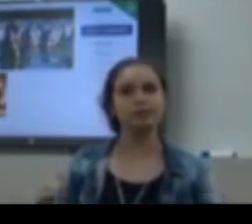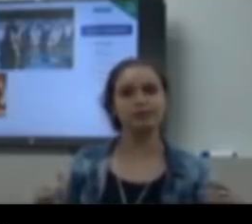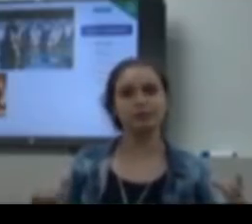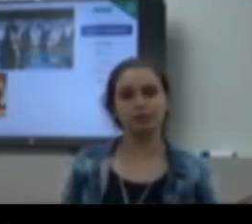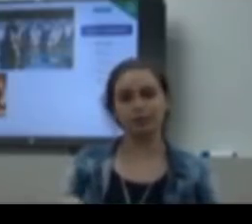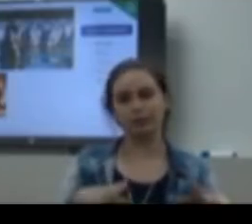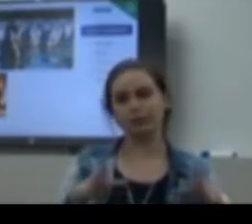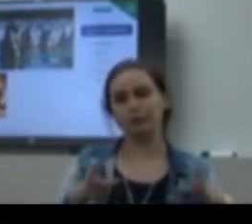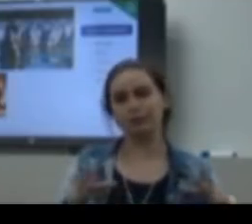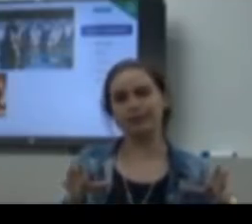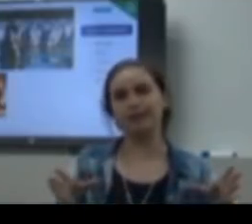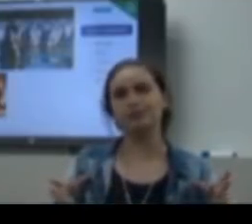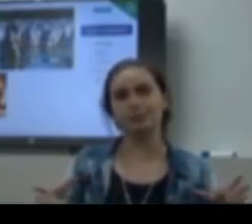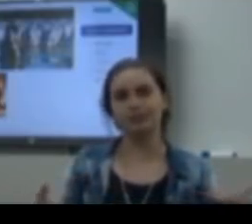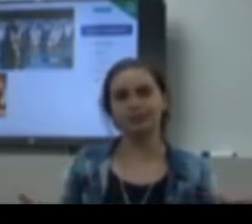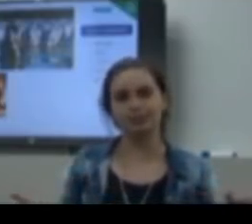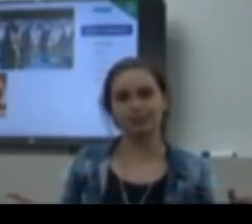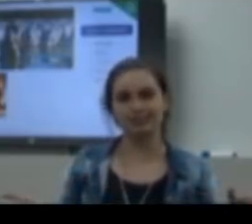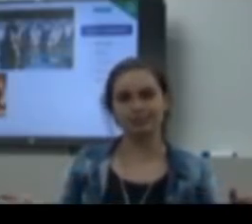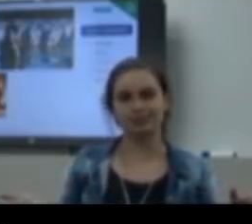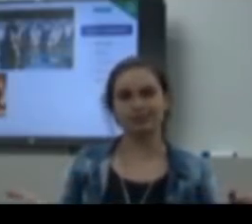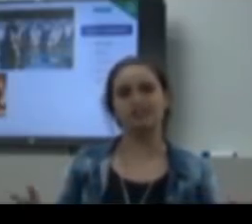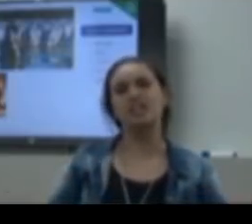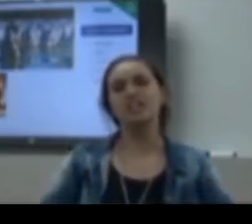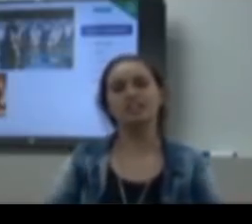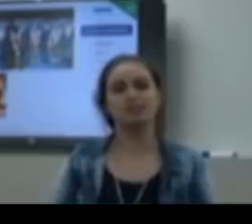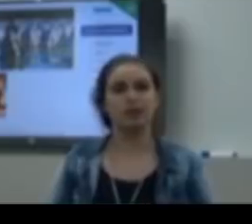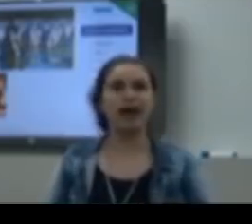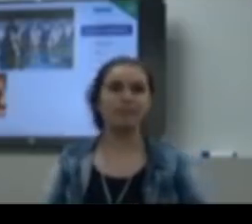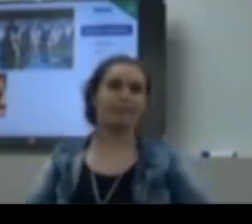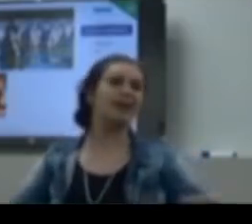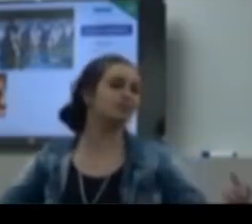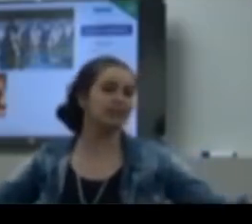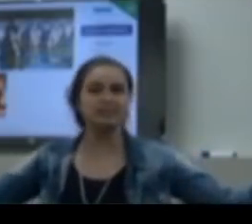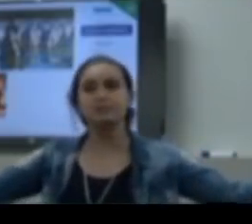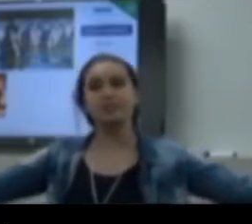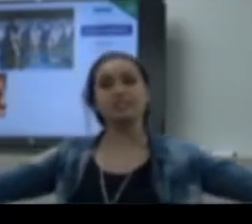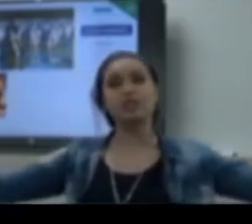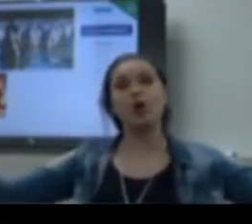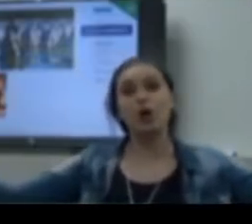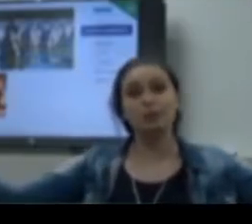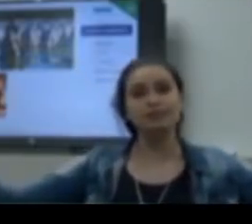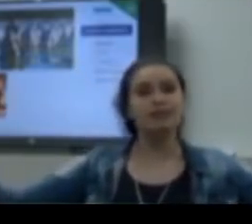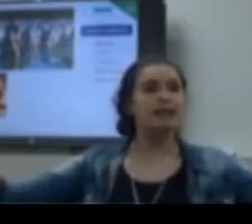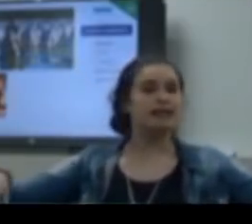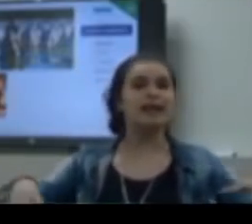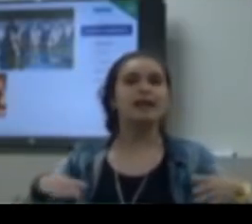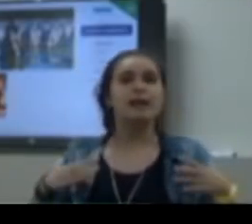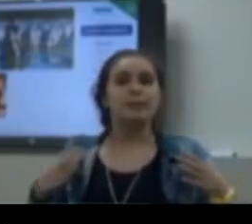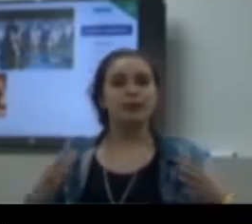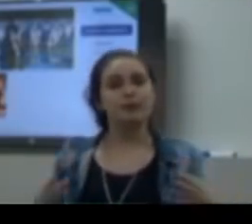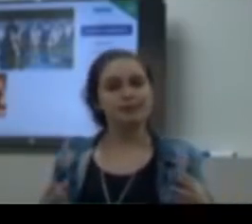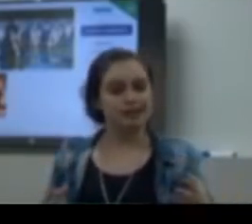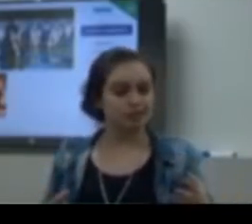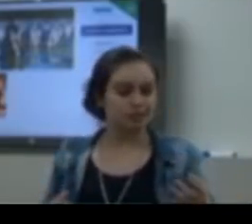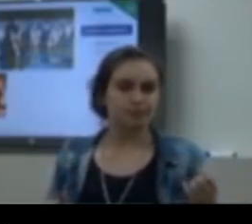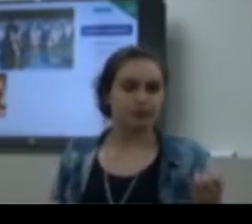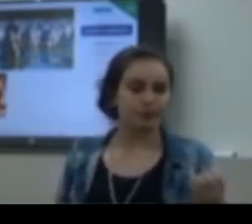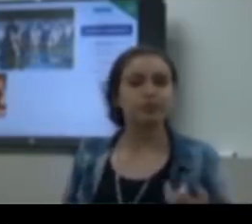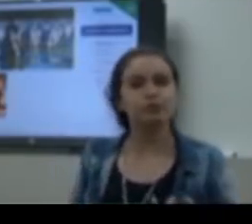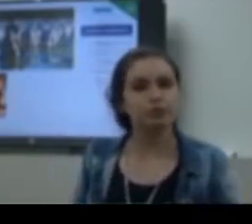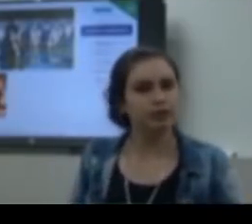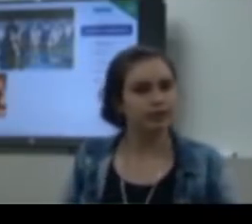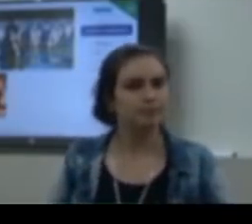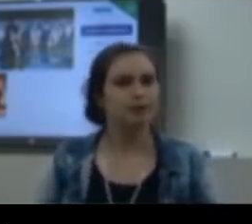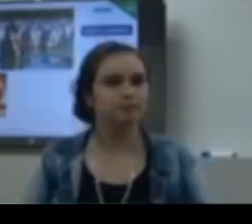já devem ter visto de vez em quando, pelo menos, um pedaço de programa de pesca esportiva, que eles vão lá, pescam aqueles peixes enormes, né? Para começar,